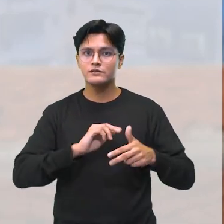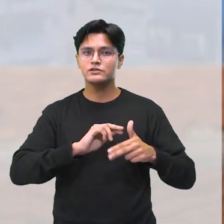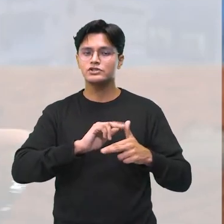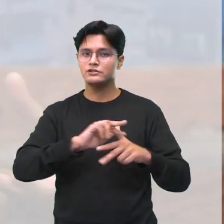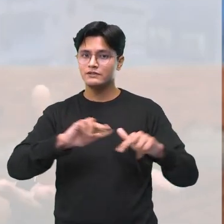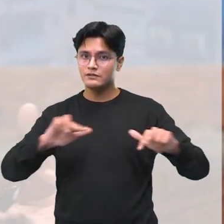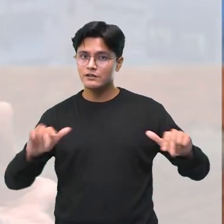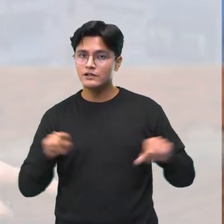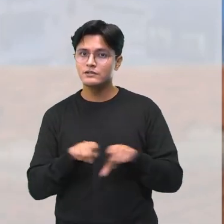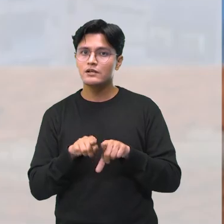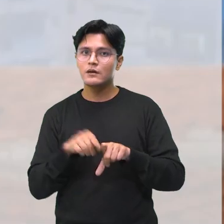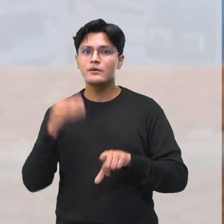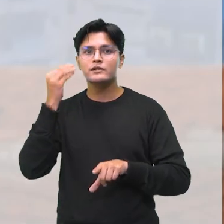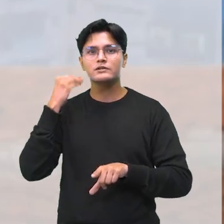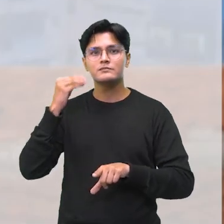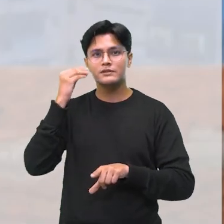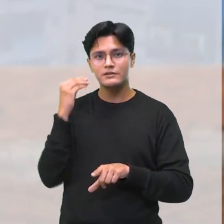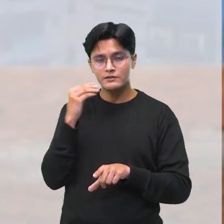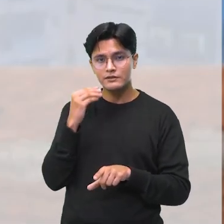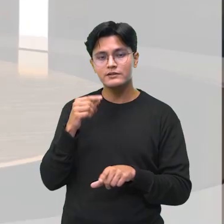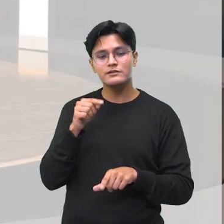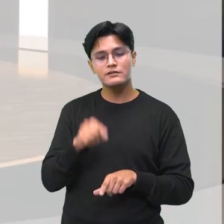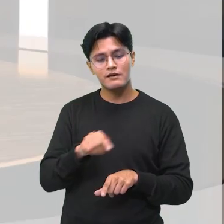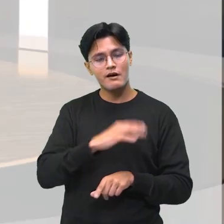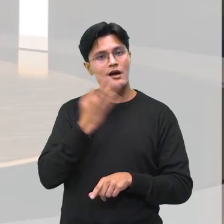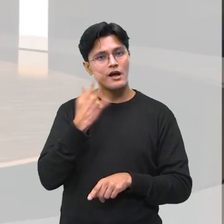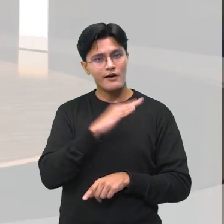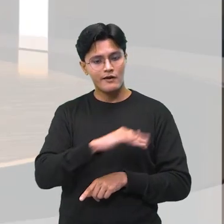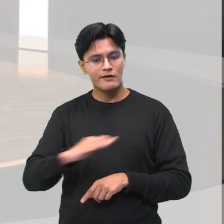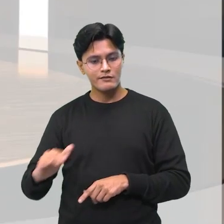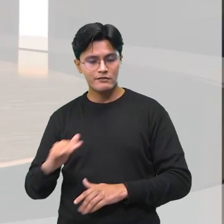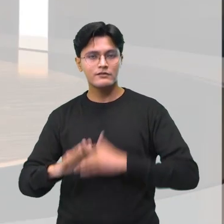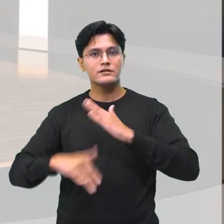vai vivenciar aí no decorrer da sua vida.